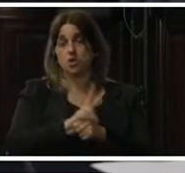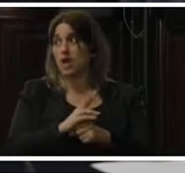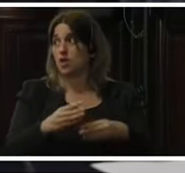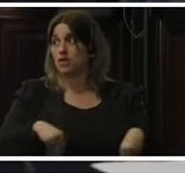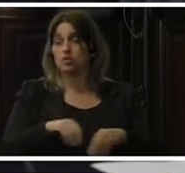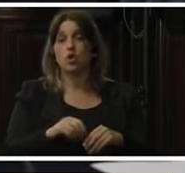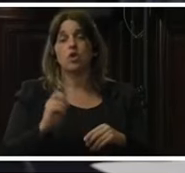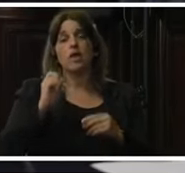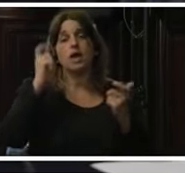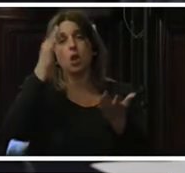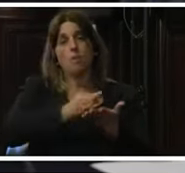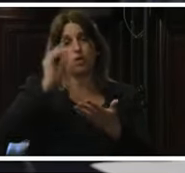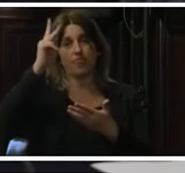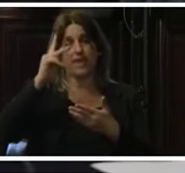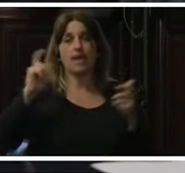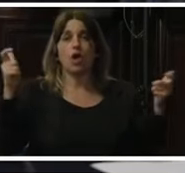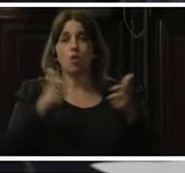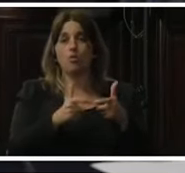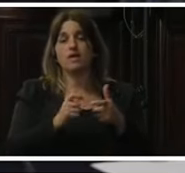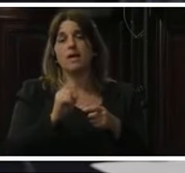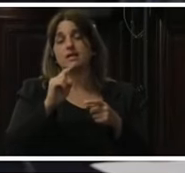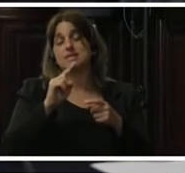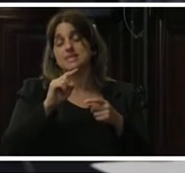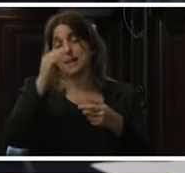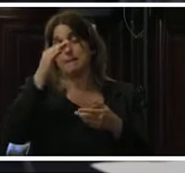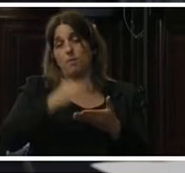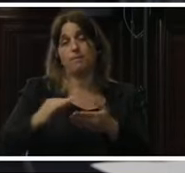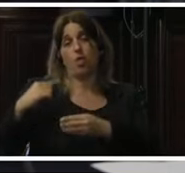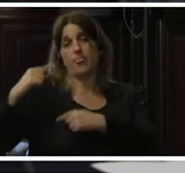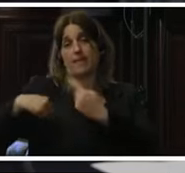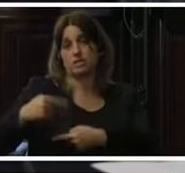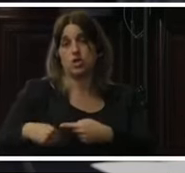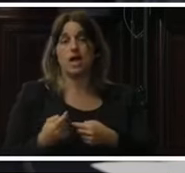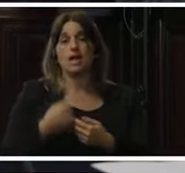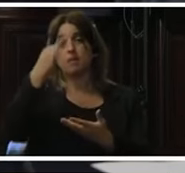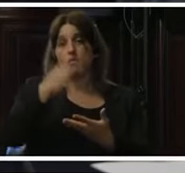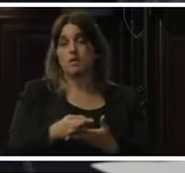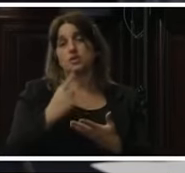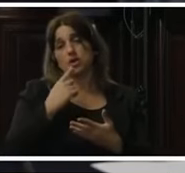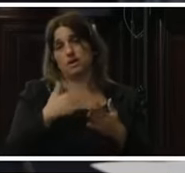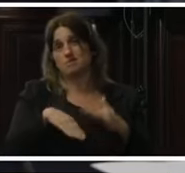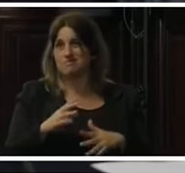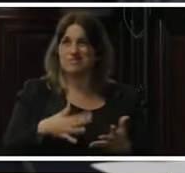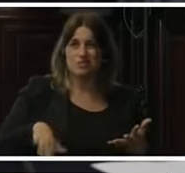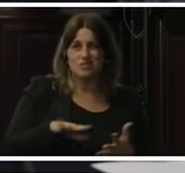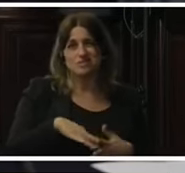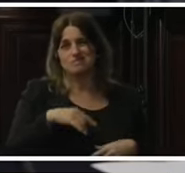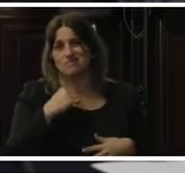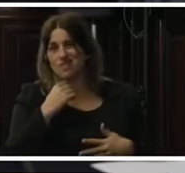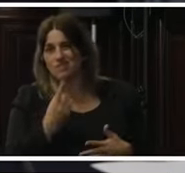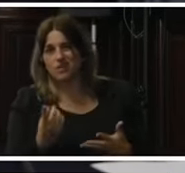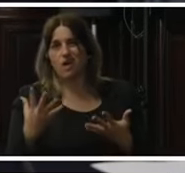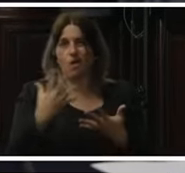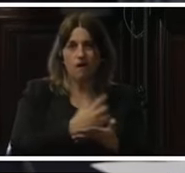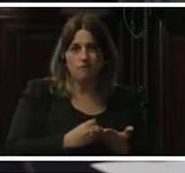quilombolas e povos tradicionais às populações vulneráveis economicamente são igualmente atingidas pela